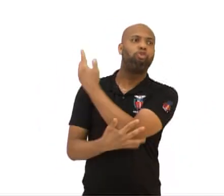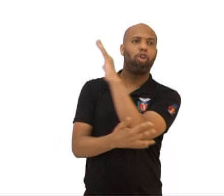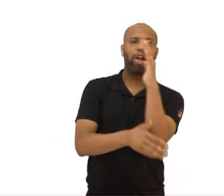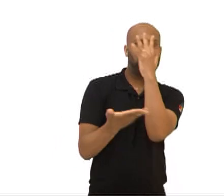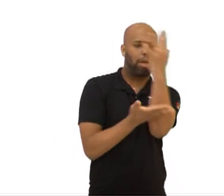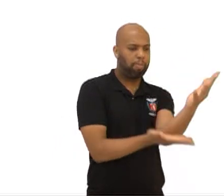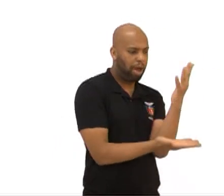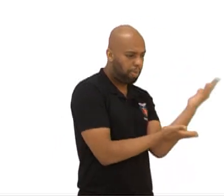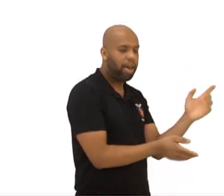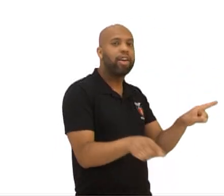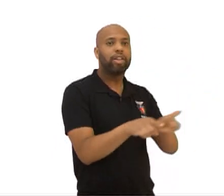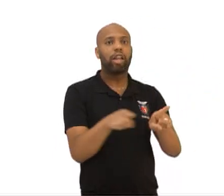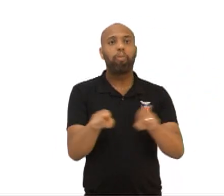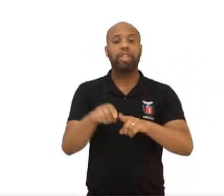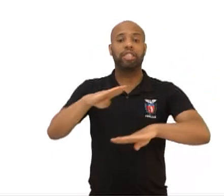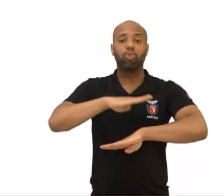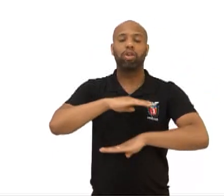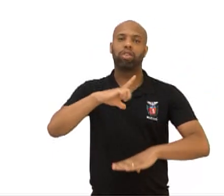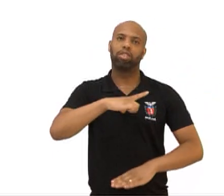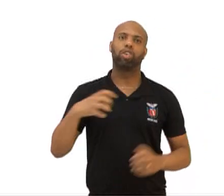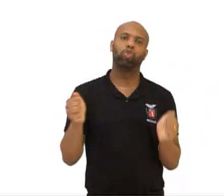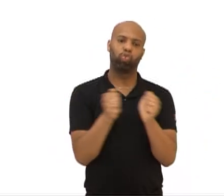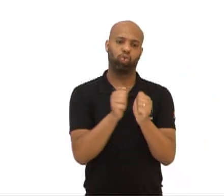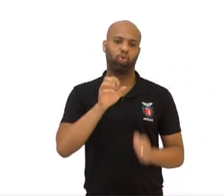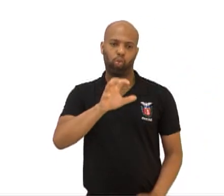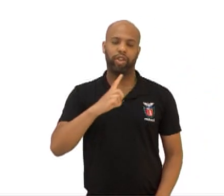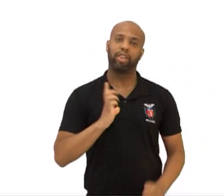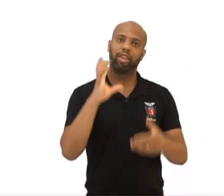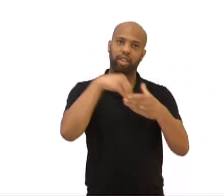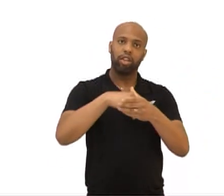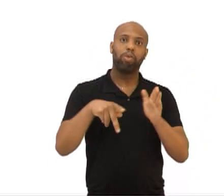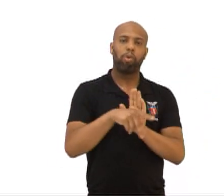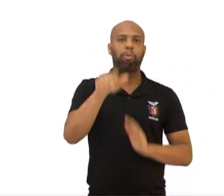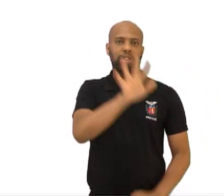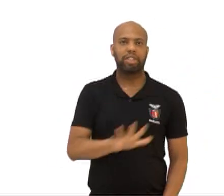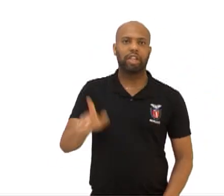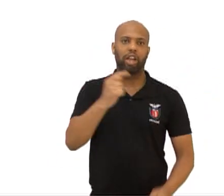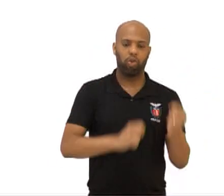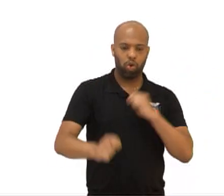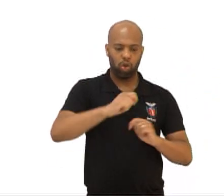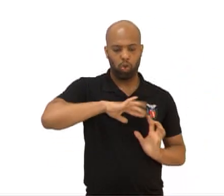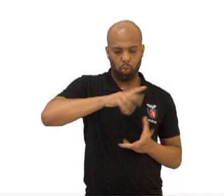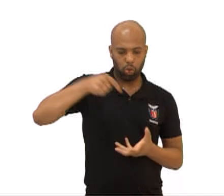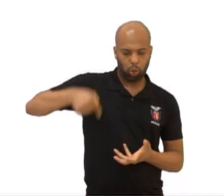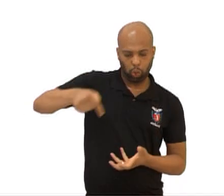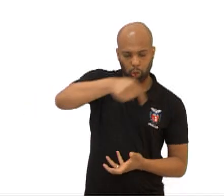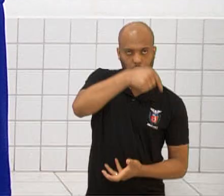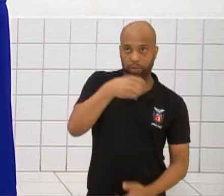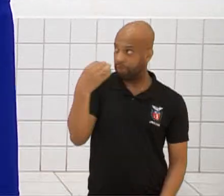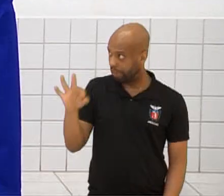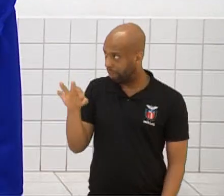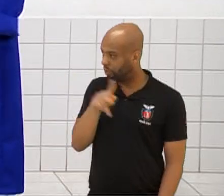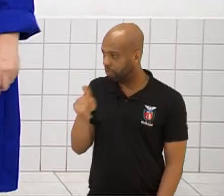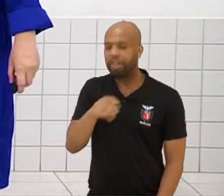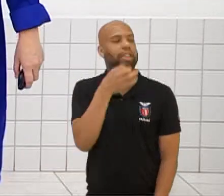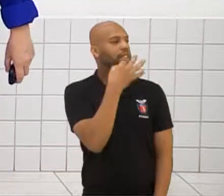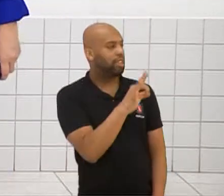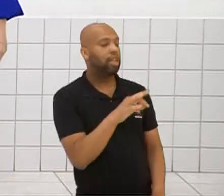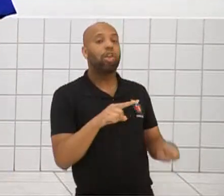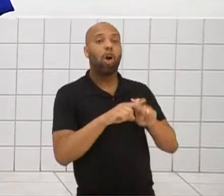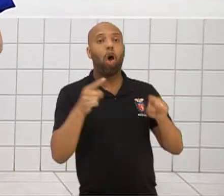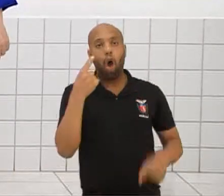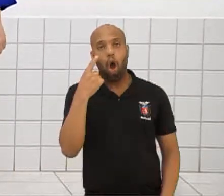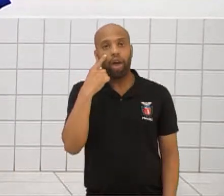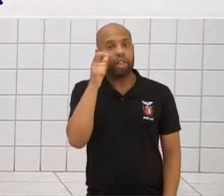deflorestamento e de toda a situação que vem junto com isso dentro do cenário econômico mundial. Né, professor Anderson? Exato. E olha que